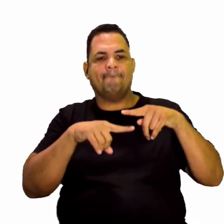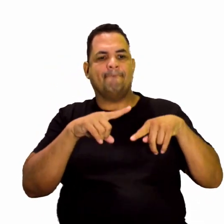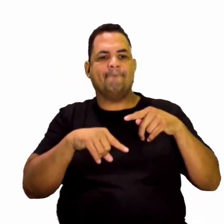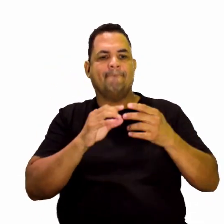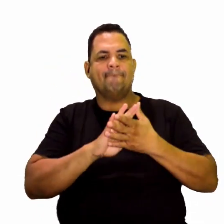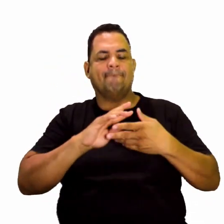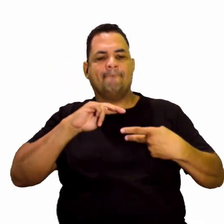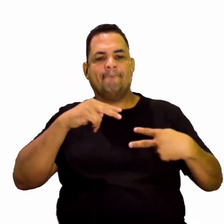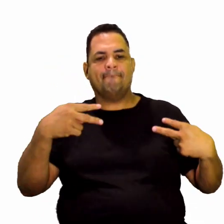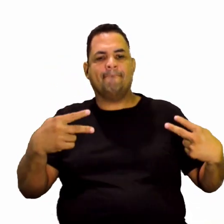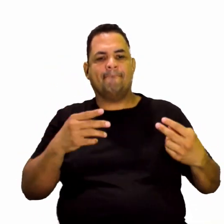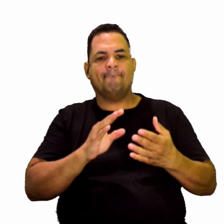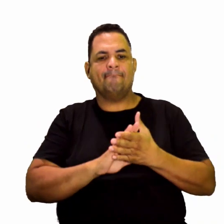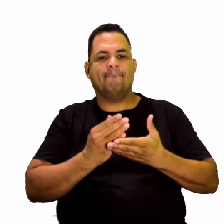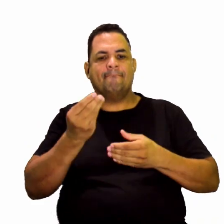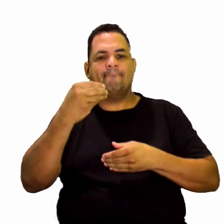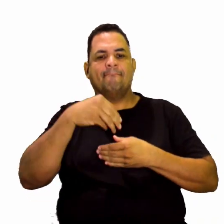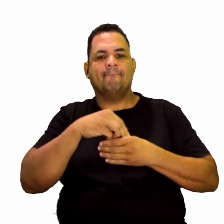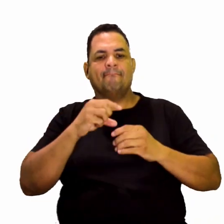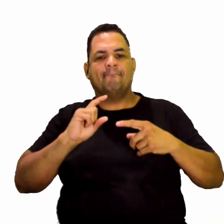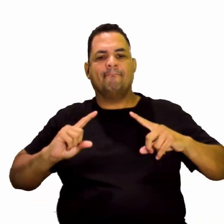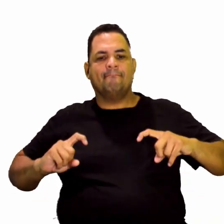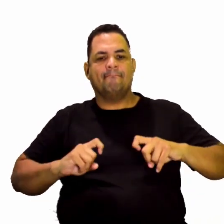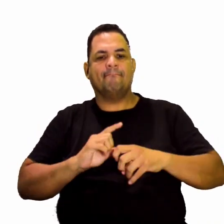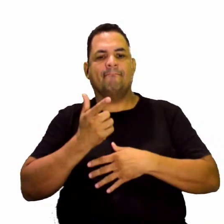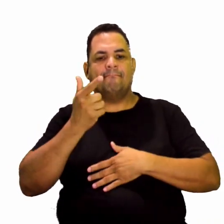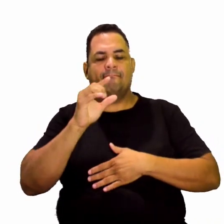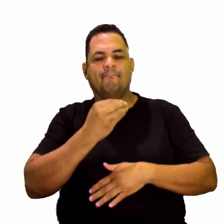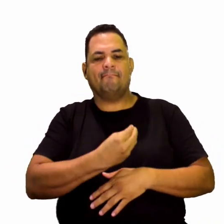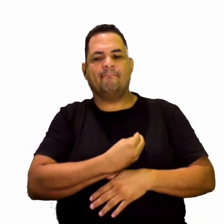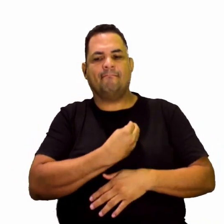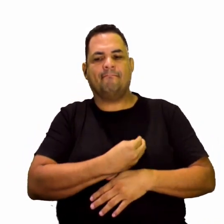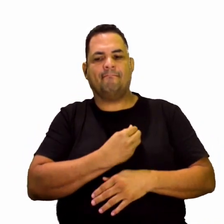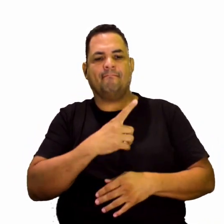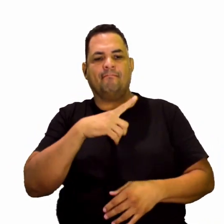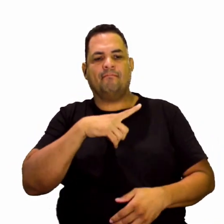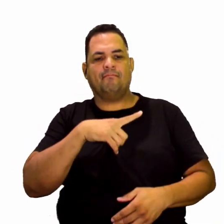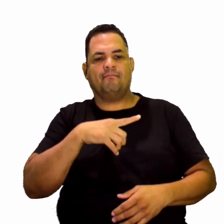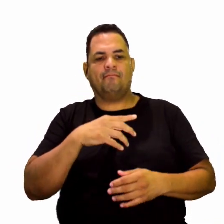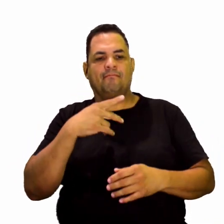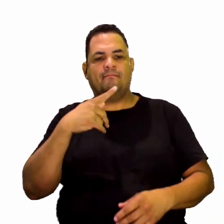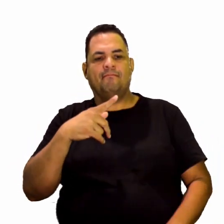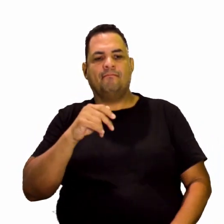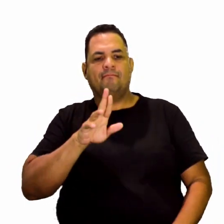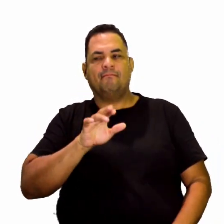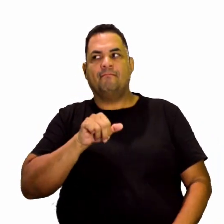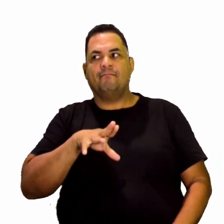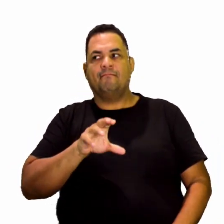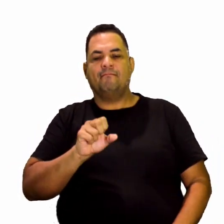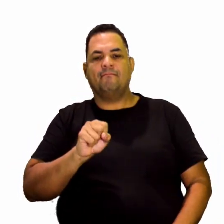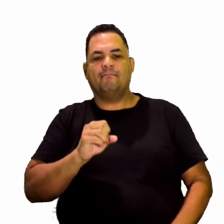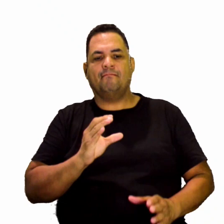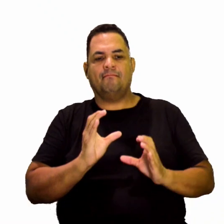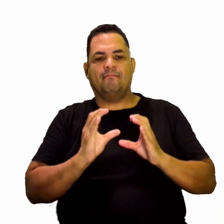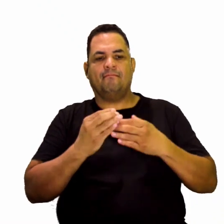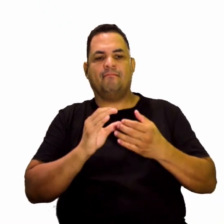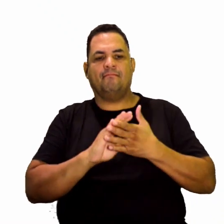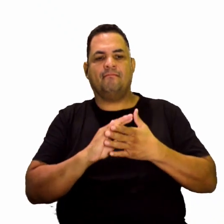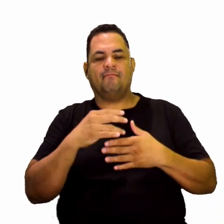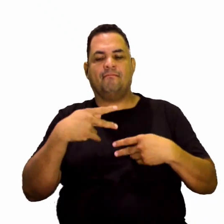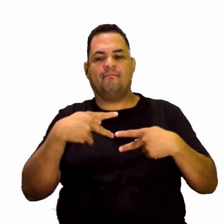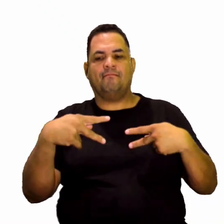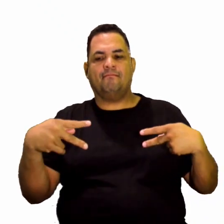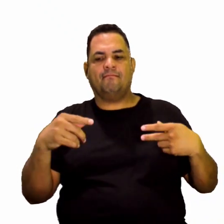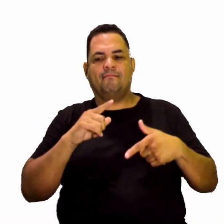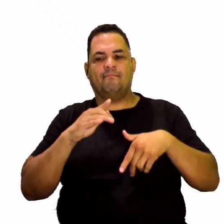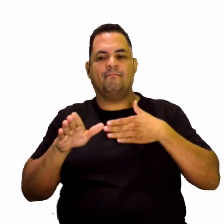material genético em uma bactéria ou em um outro organismo. Aí a gente tem o proteoma, é o conjunto das